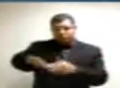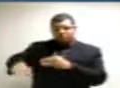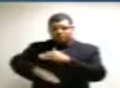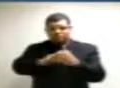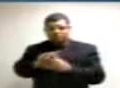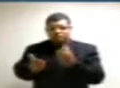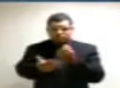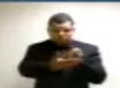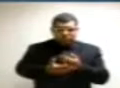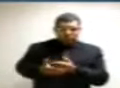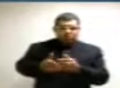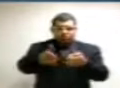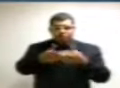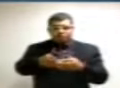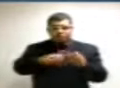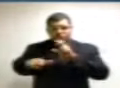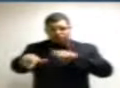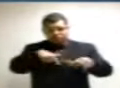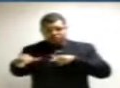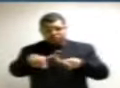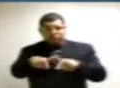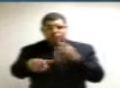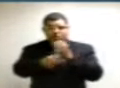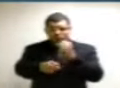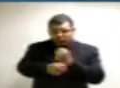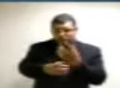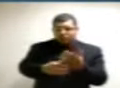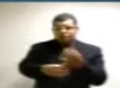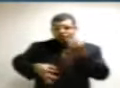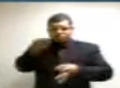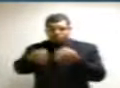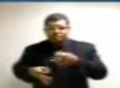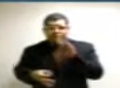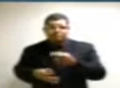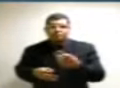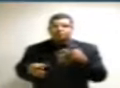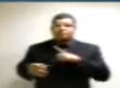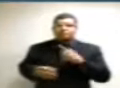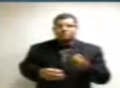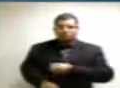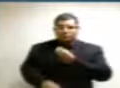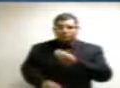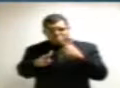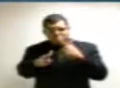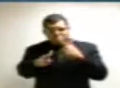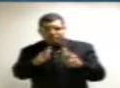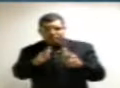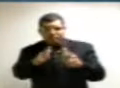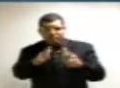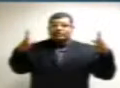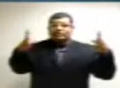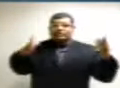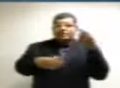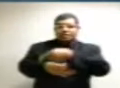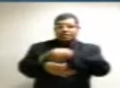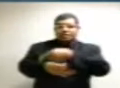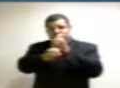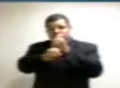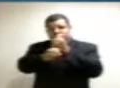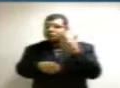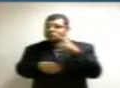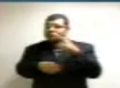suspender todos os pagamentos, pede uma auditoria nas contas do tribunal, diz que o tribunal vive uma crise gravíssima do ponto de